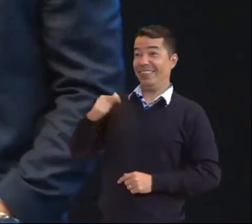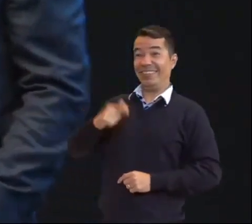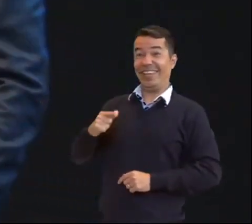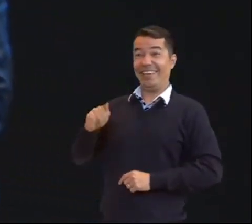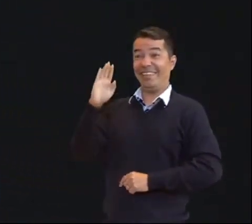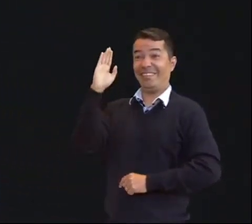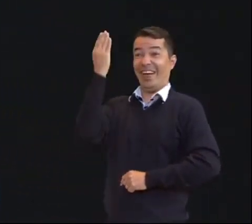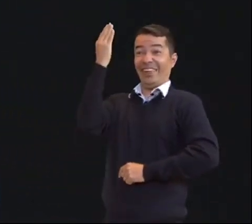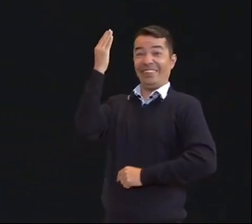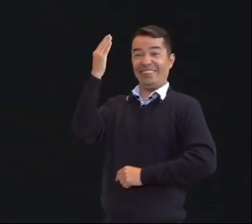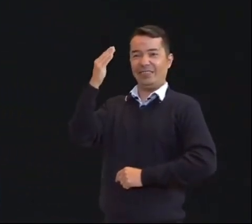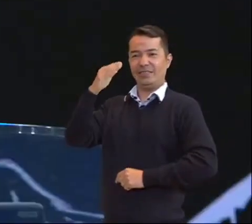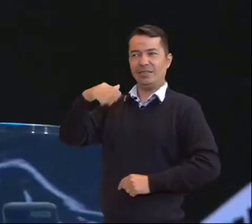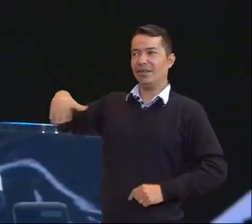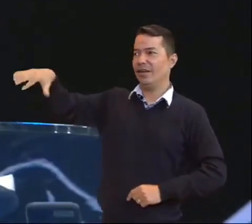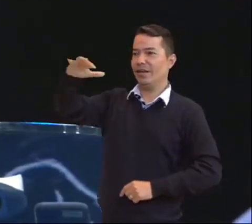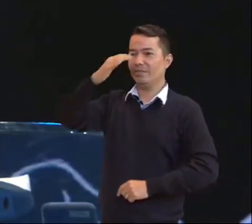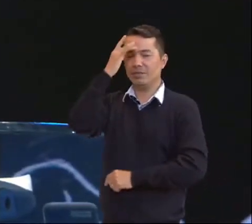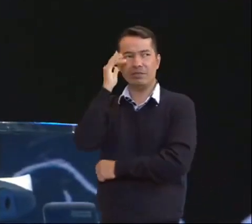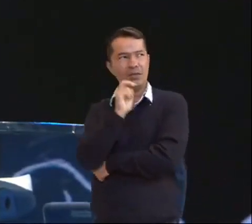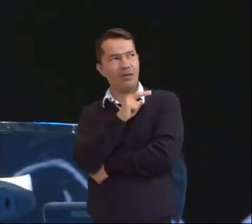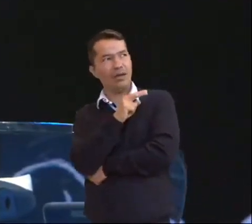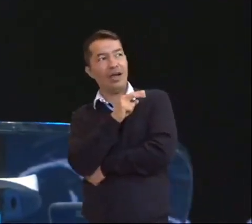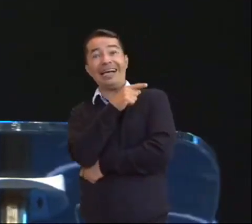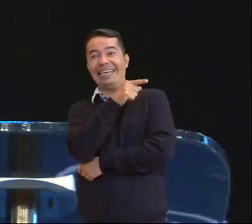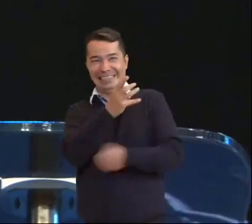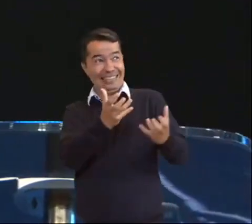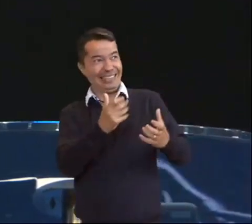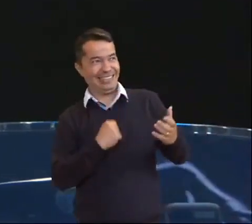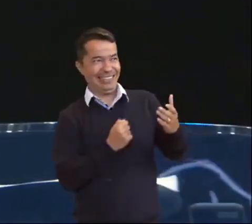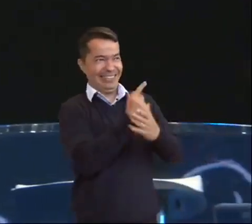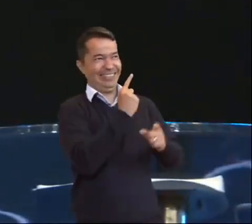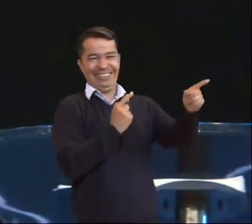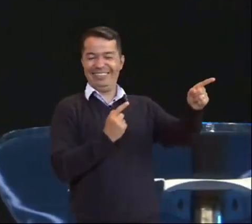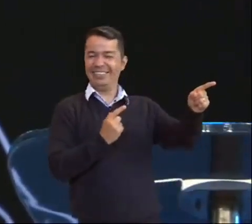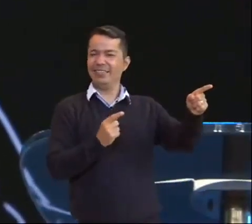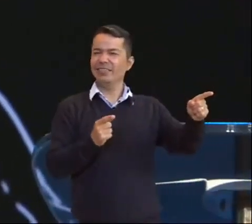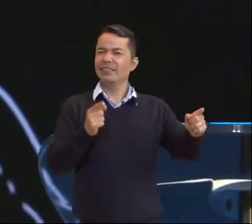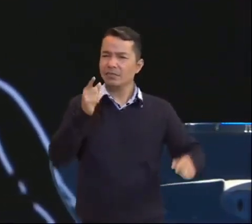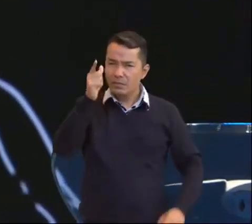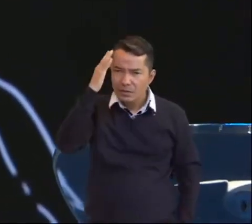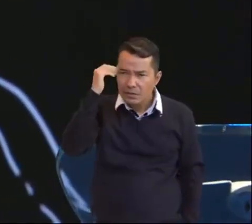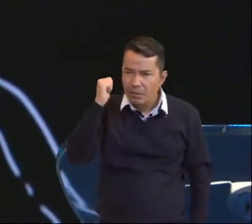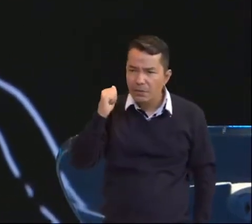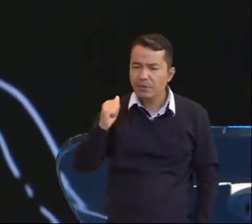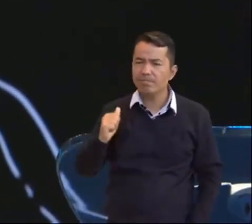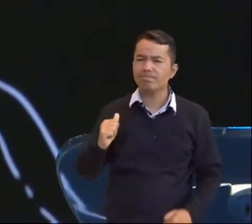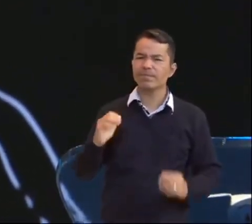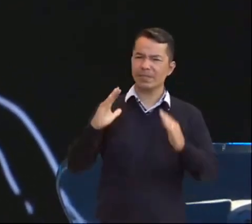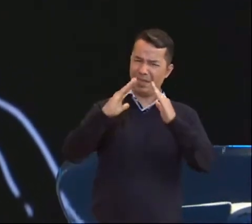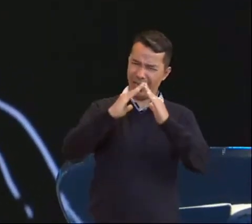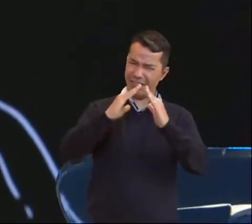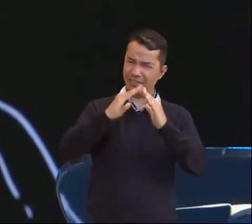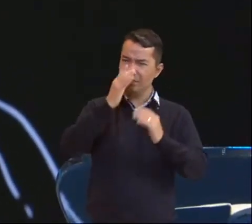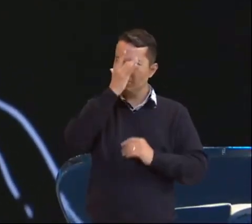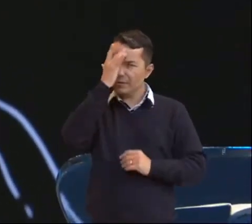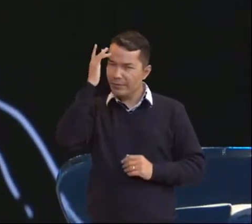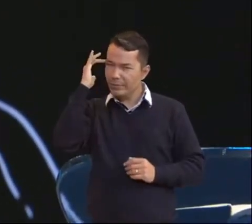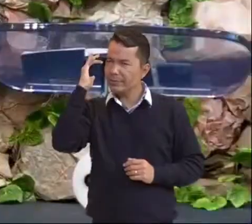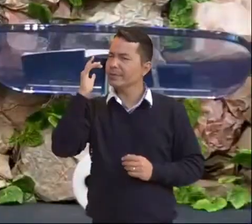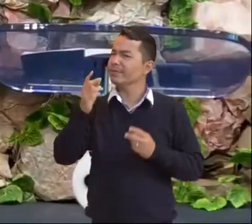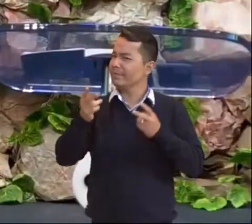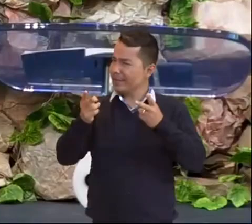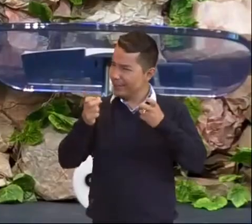não tem como a gente esconder os nossos erros. Os teus filhos, a tua mulher,